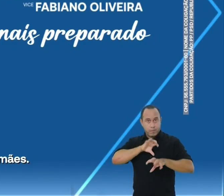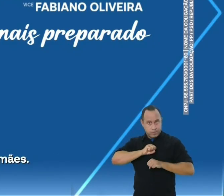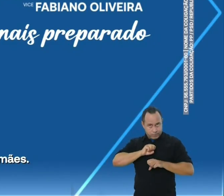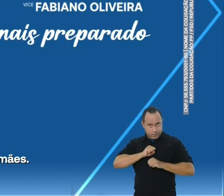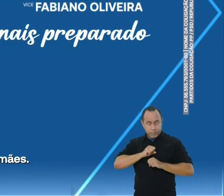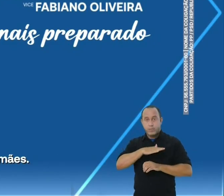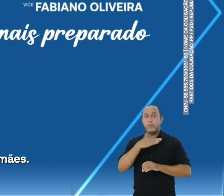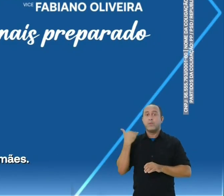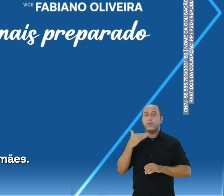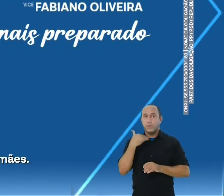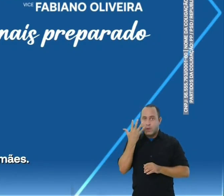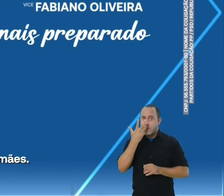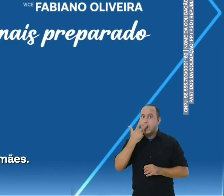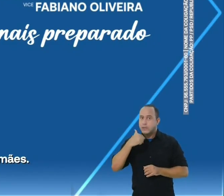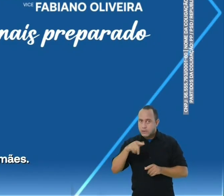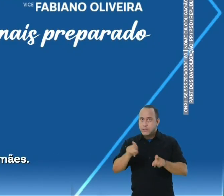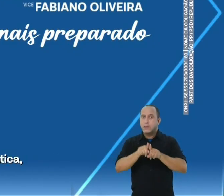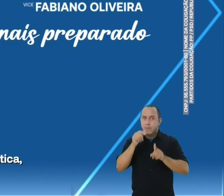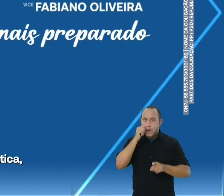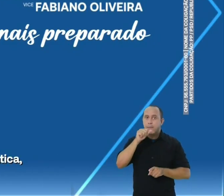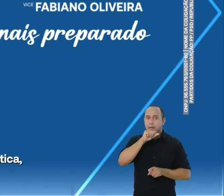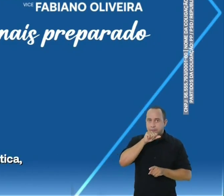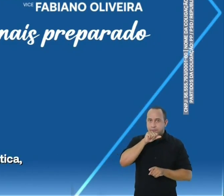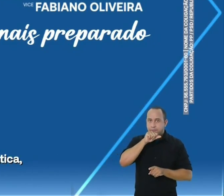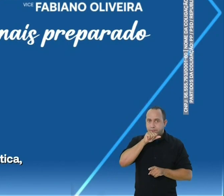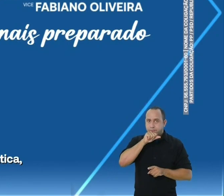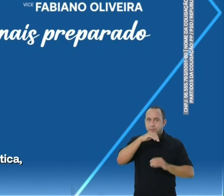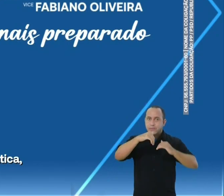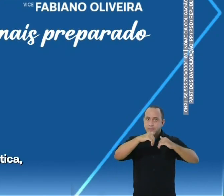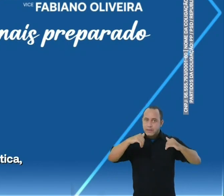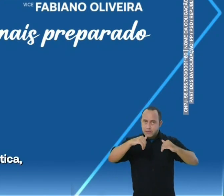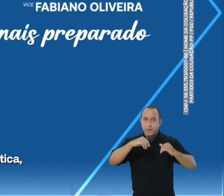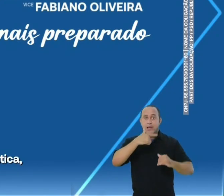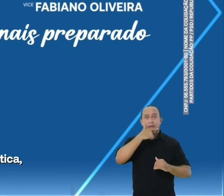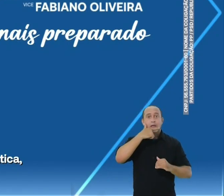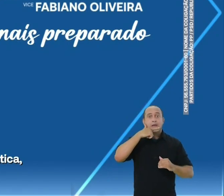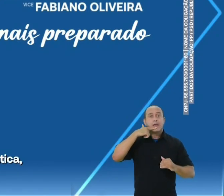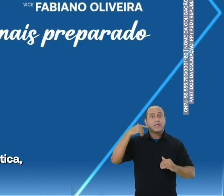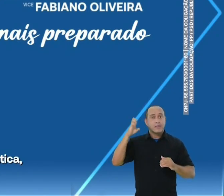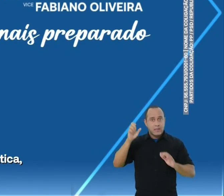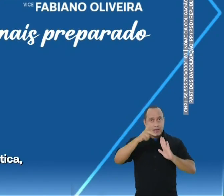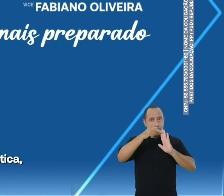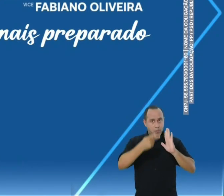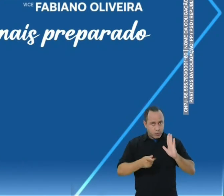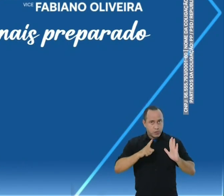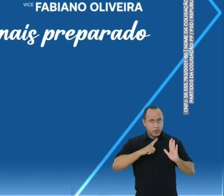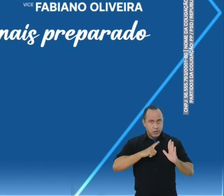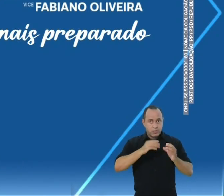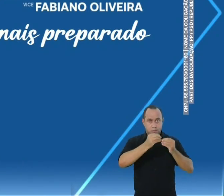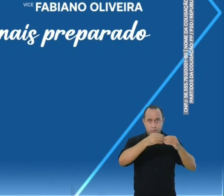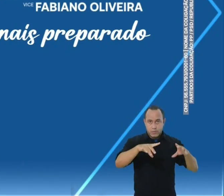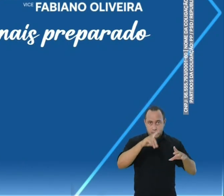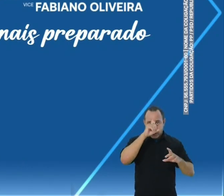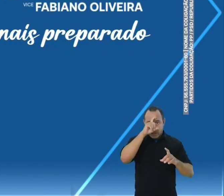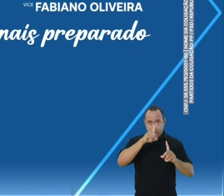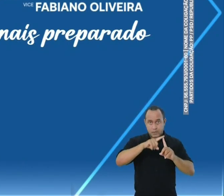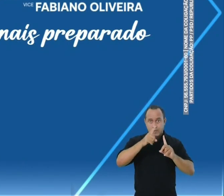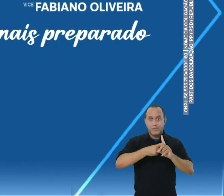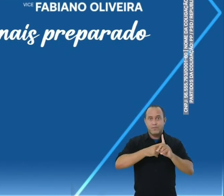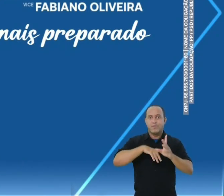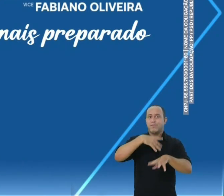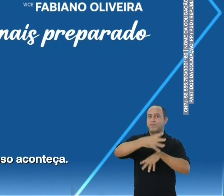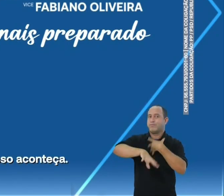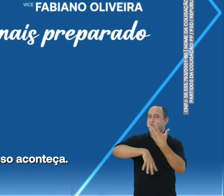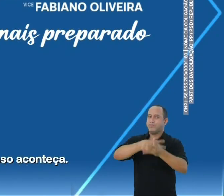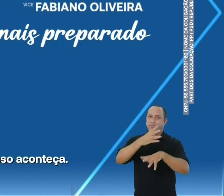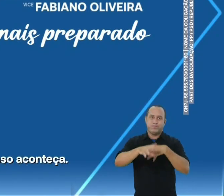a mortalidade infantil e até das mães. Se o plano de Emília for colocado em prática, a maternidade vai virar um